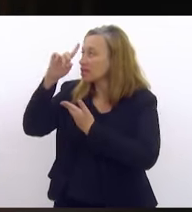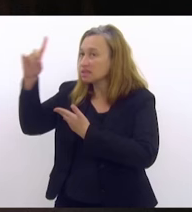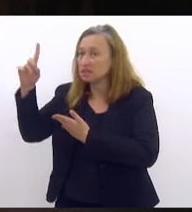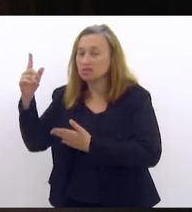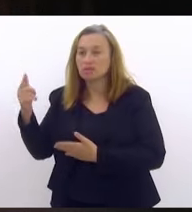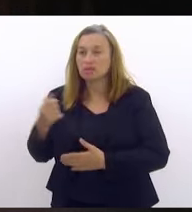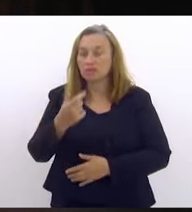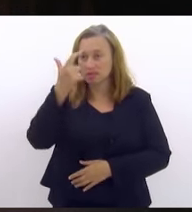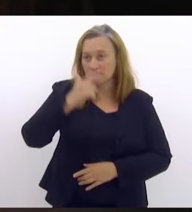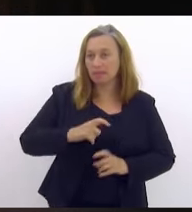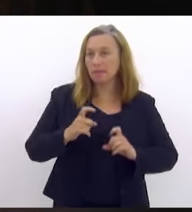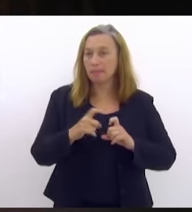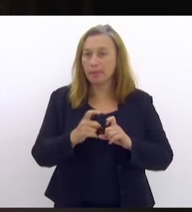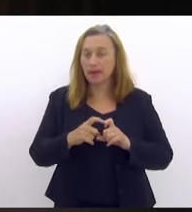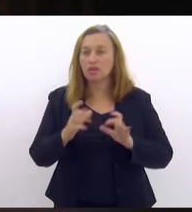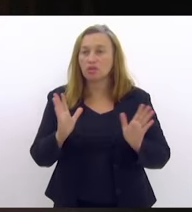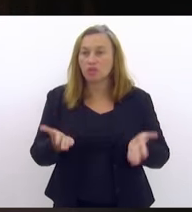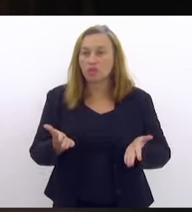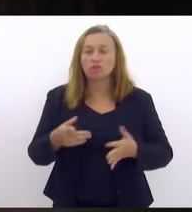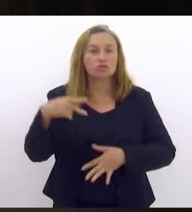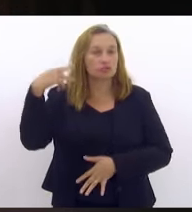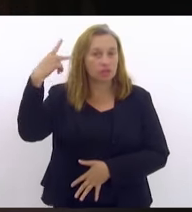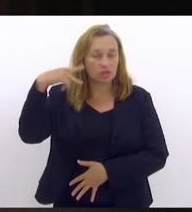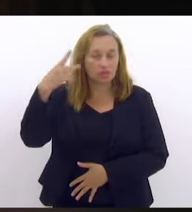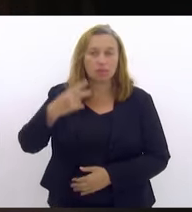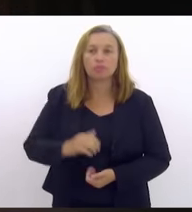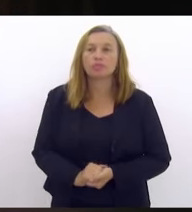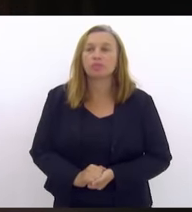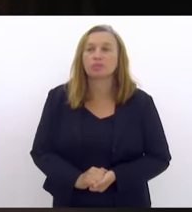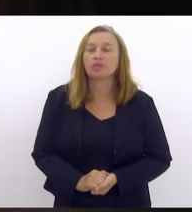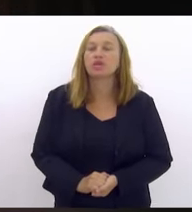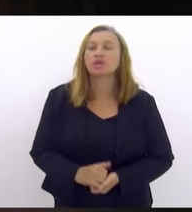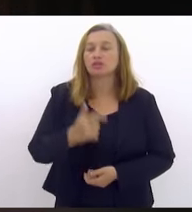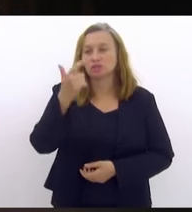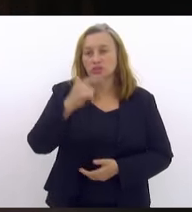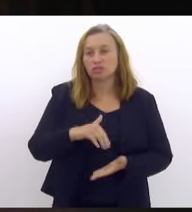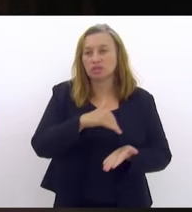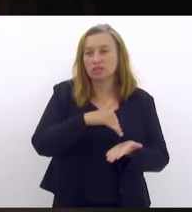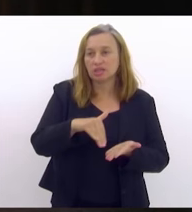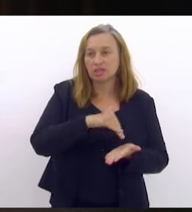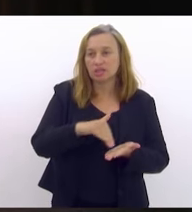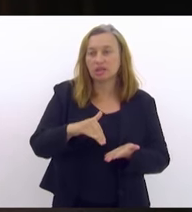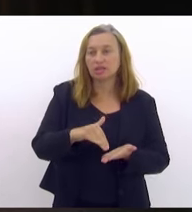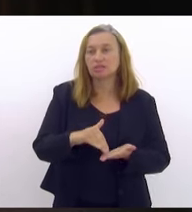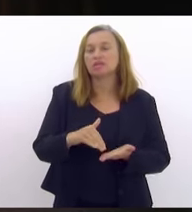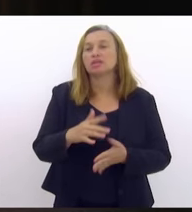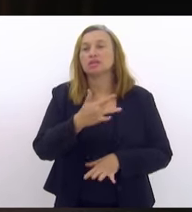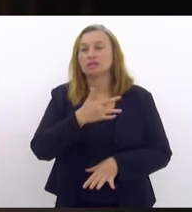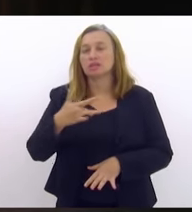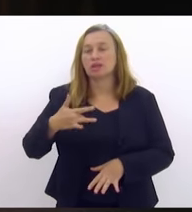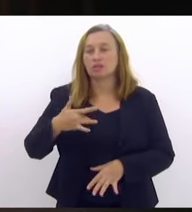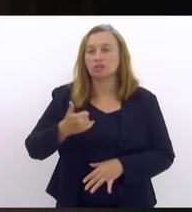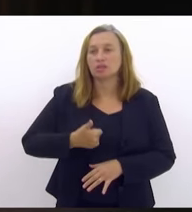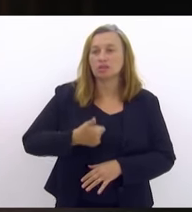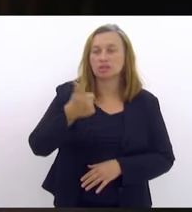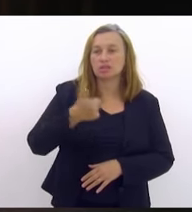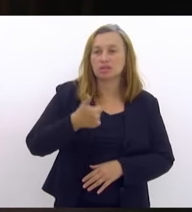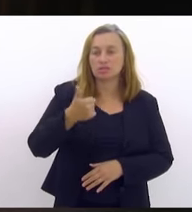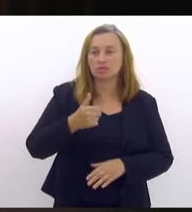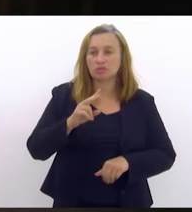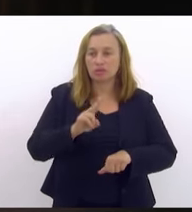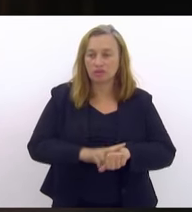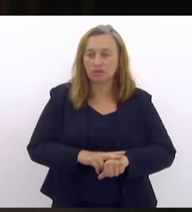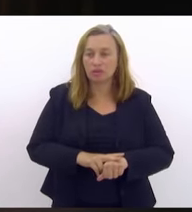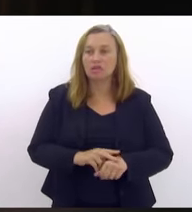tornar médico. Hoje estou vereador, estou secretário de saúde pela segunda vez. Agradeço muito o meu prefeito